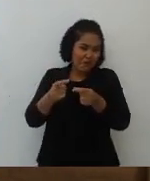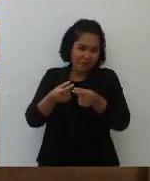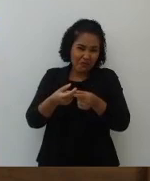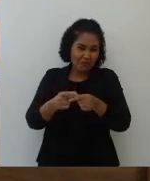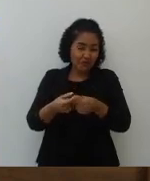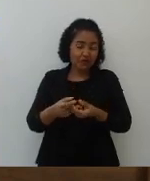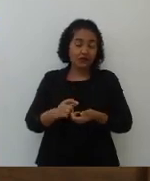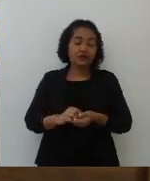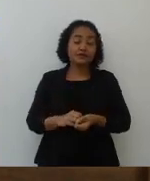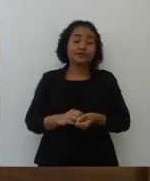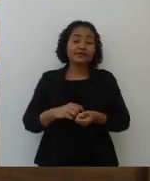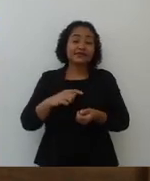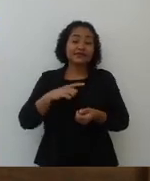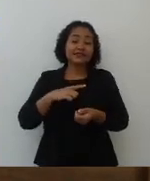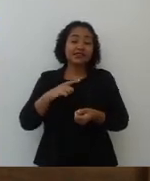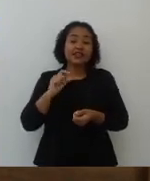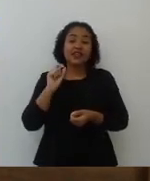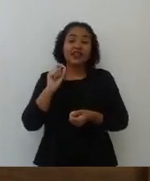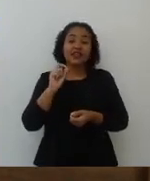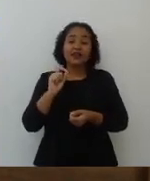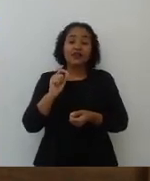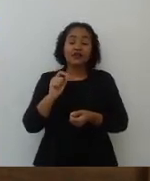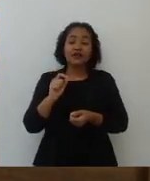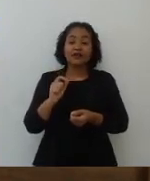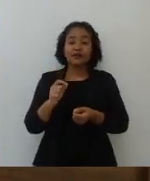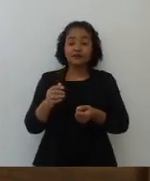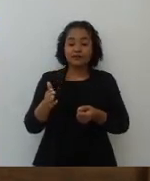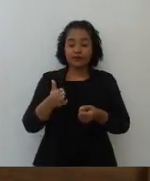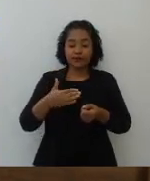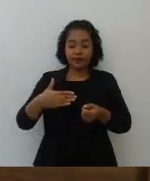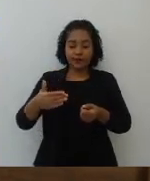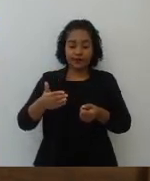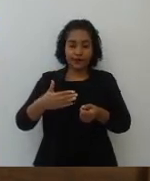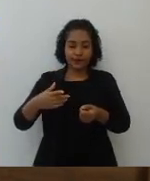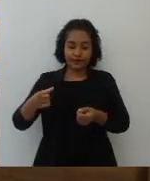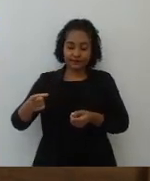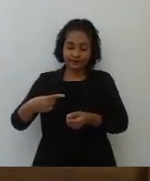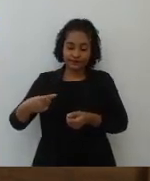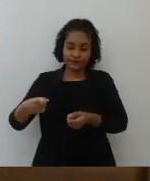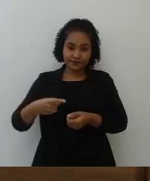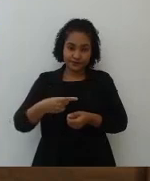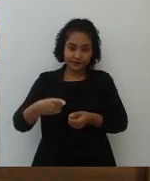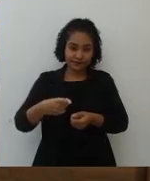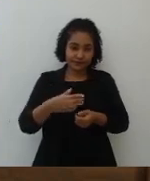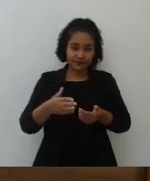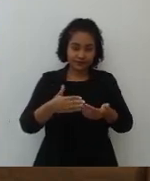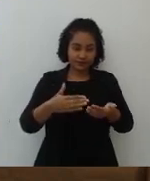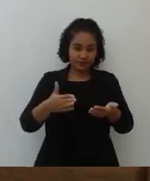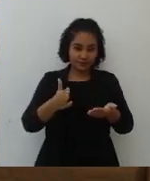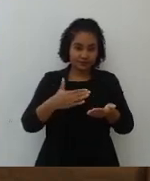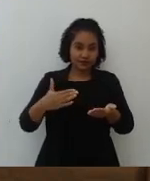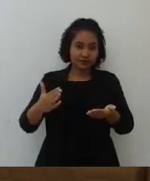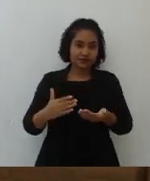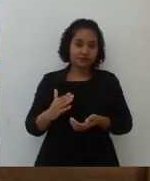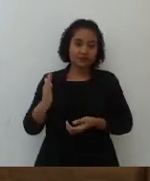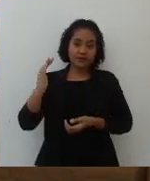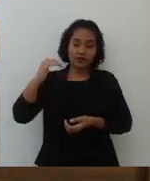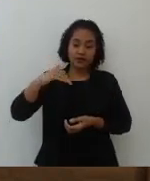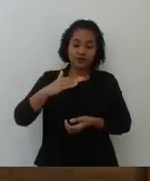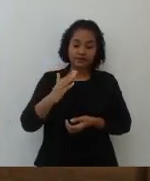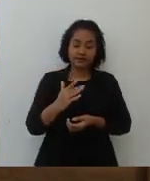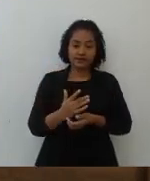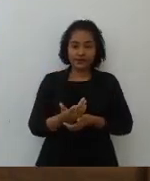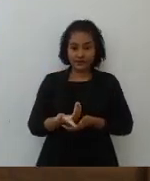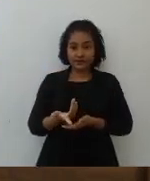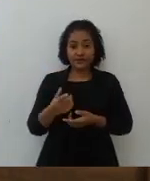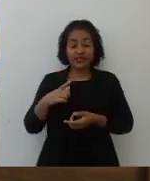os flagelos, a gente lembra logo de quê? Do espermatozoide, que tem aquela cauda que se movimenta, né, de forma ondulada, e